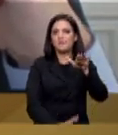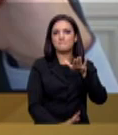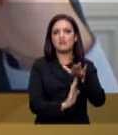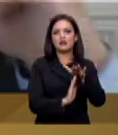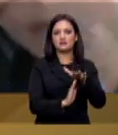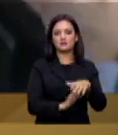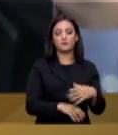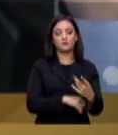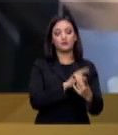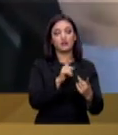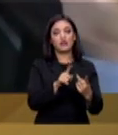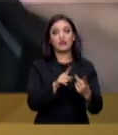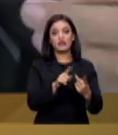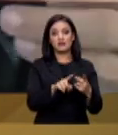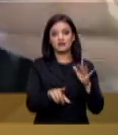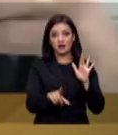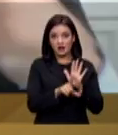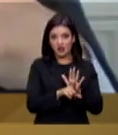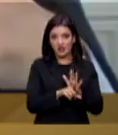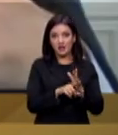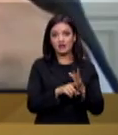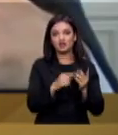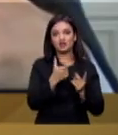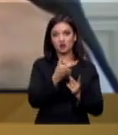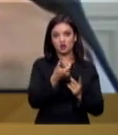Complementar 772 também fala,